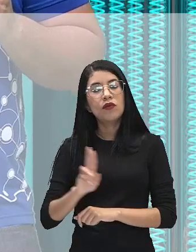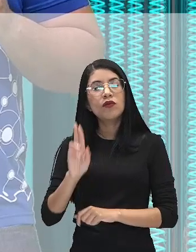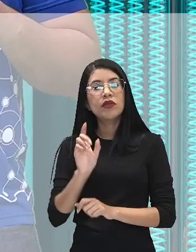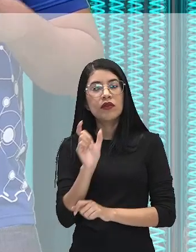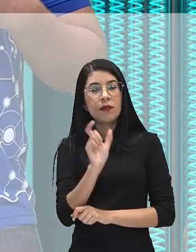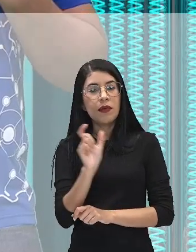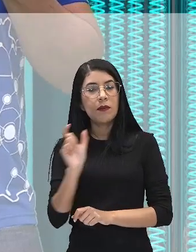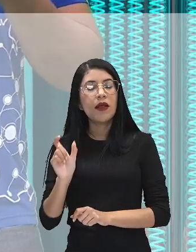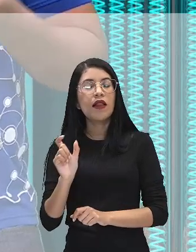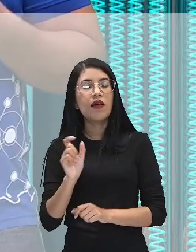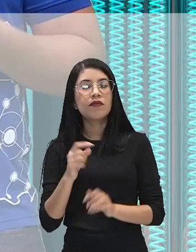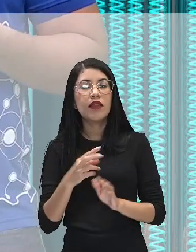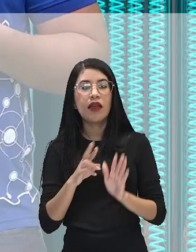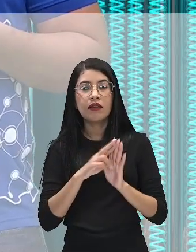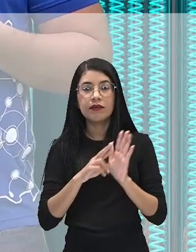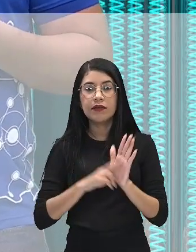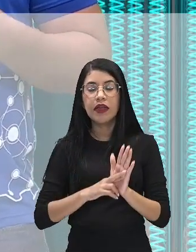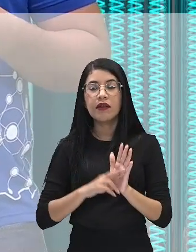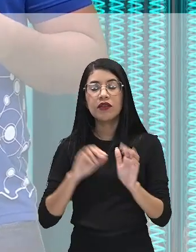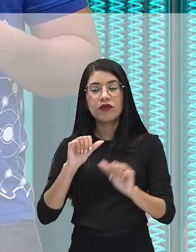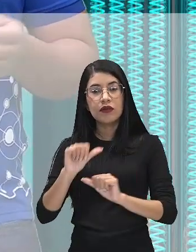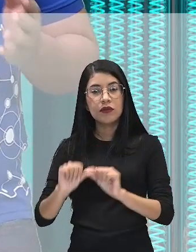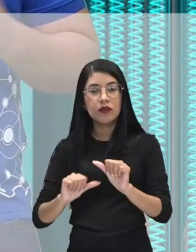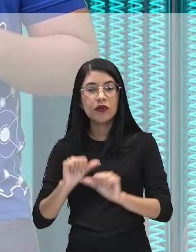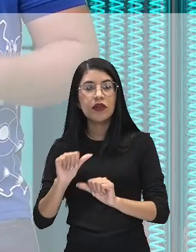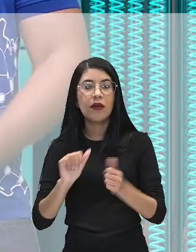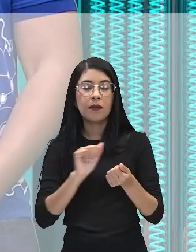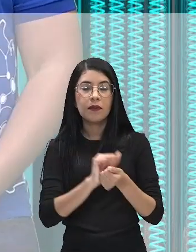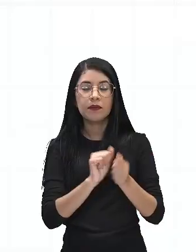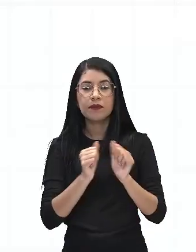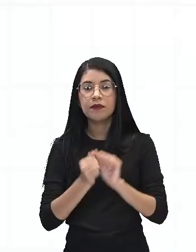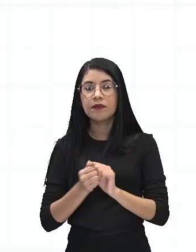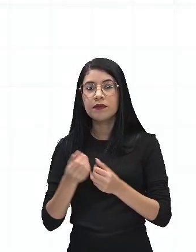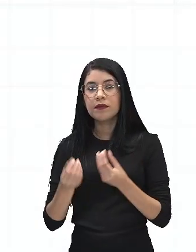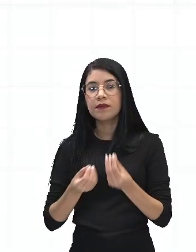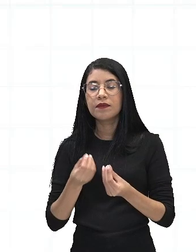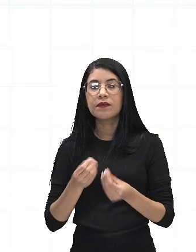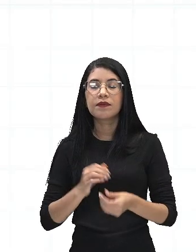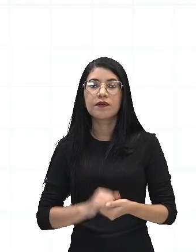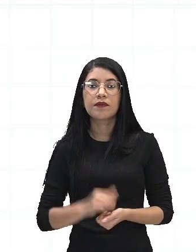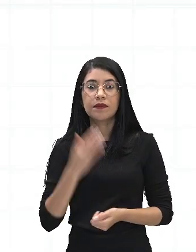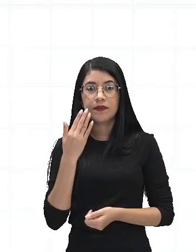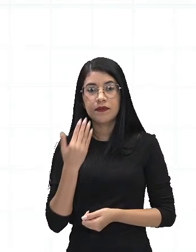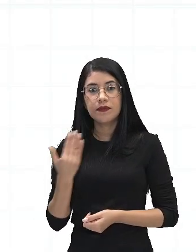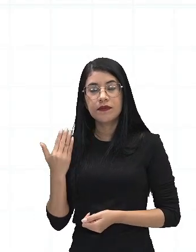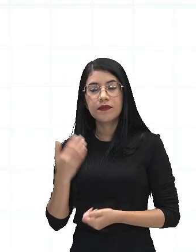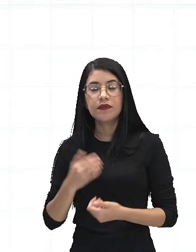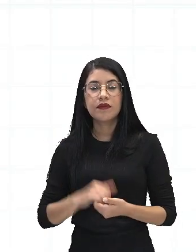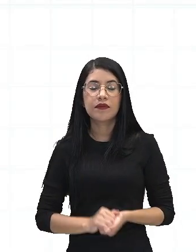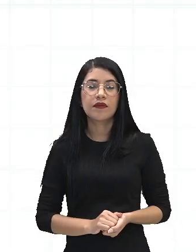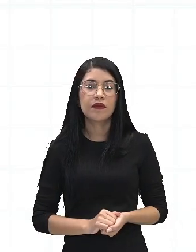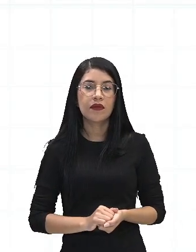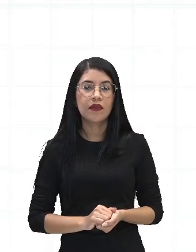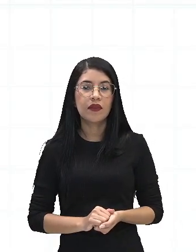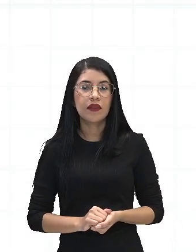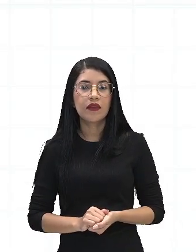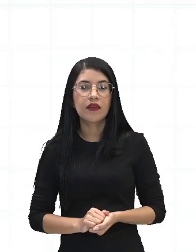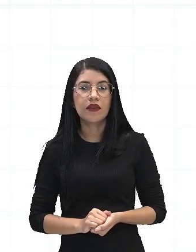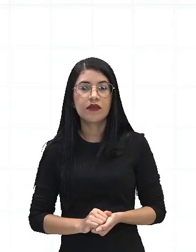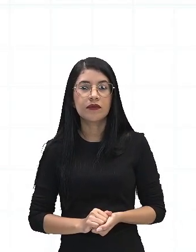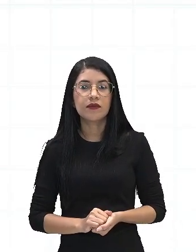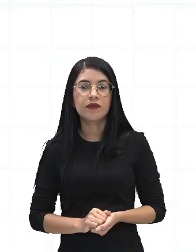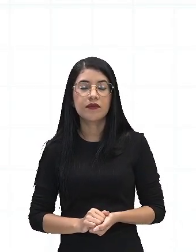regra e fazendo pequenas modificações. Olha como ficaria. Colocando, graças ao sítio do Pica-Pau